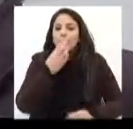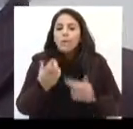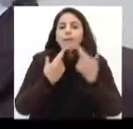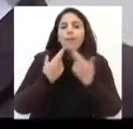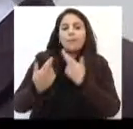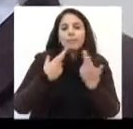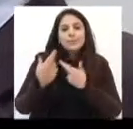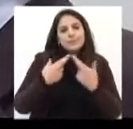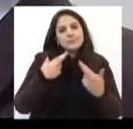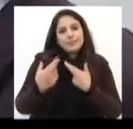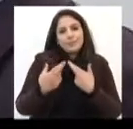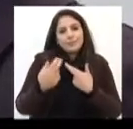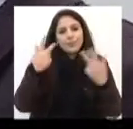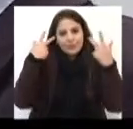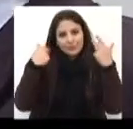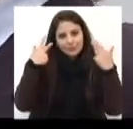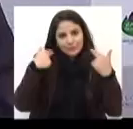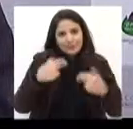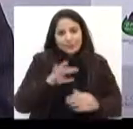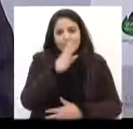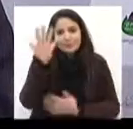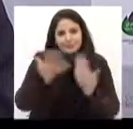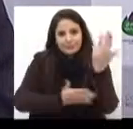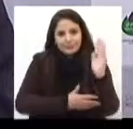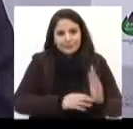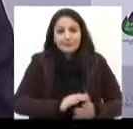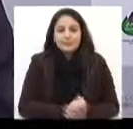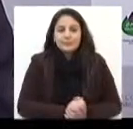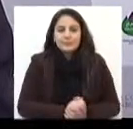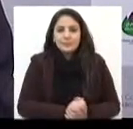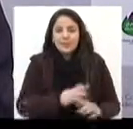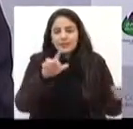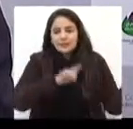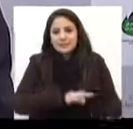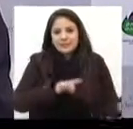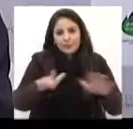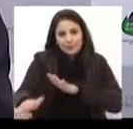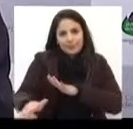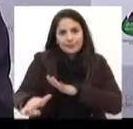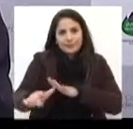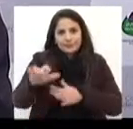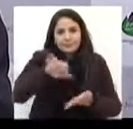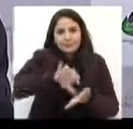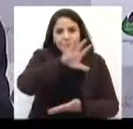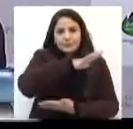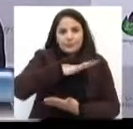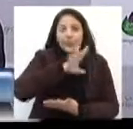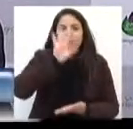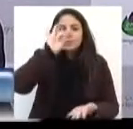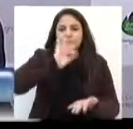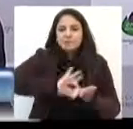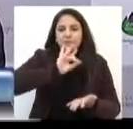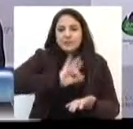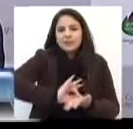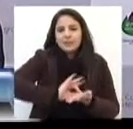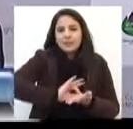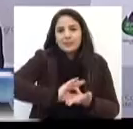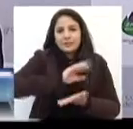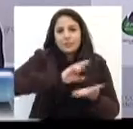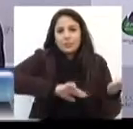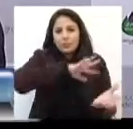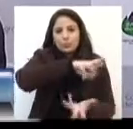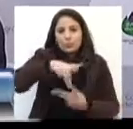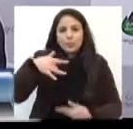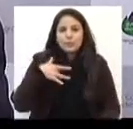uma boa relação com a natureza. Na Semana do Meio Ambiente, que é instituída pela